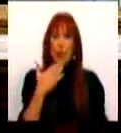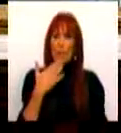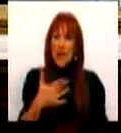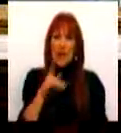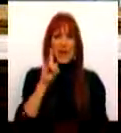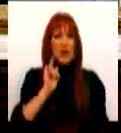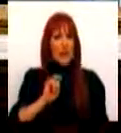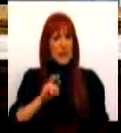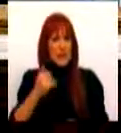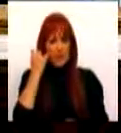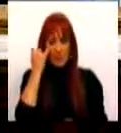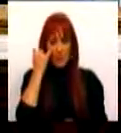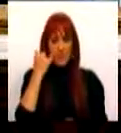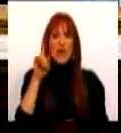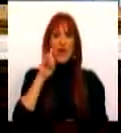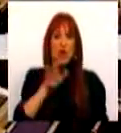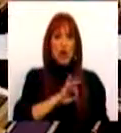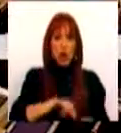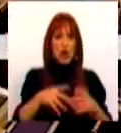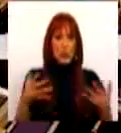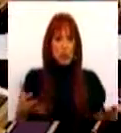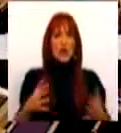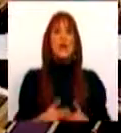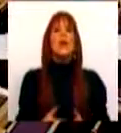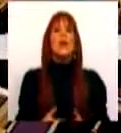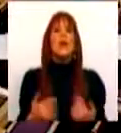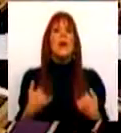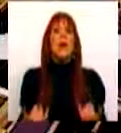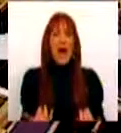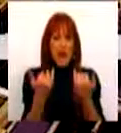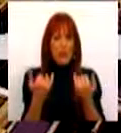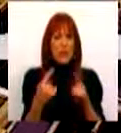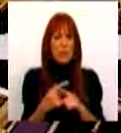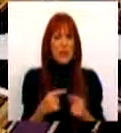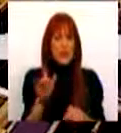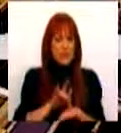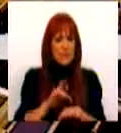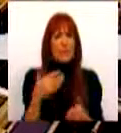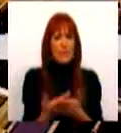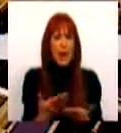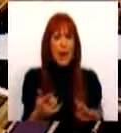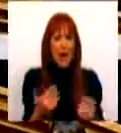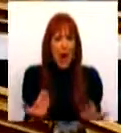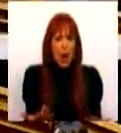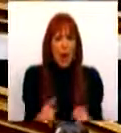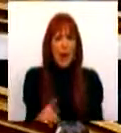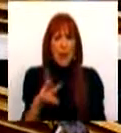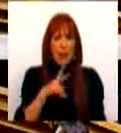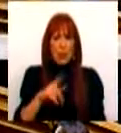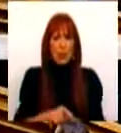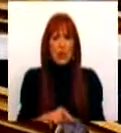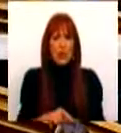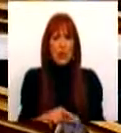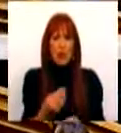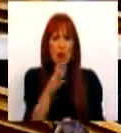Obrigada, Sra. Presidente. Senhoras e Srs. Deputados, estamos informados e sensibilizados que atualmente em Portugal os